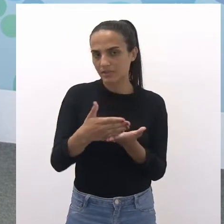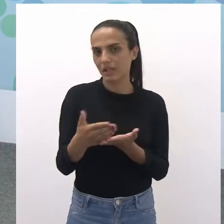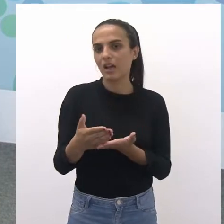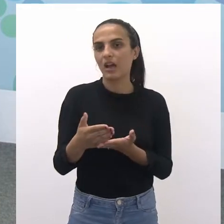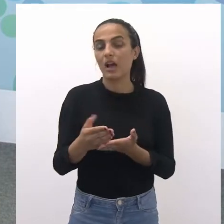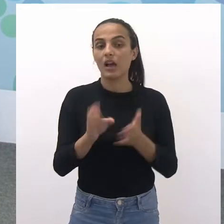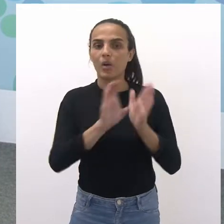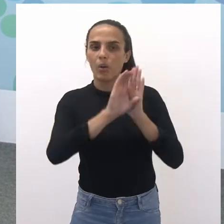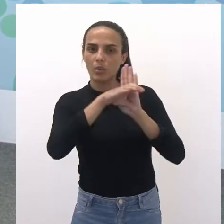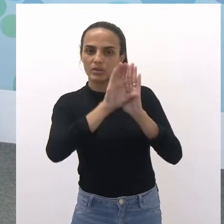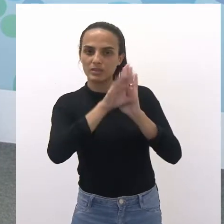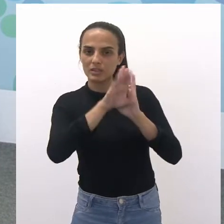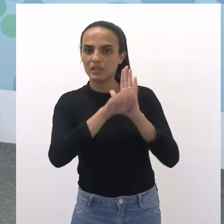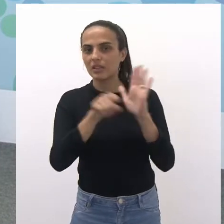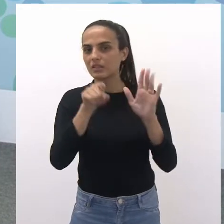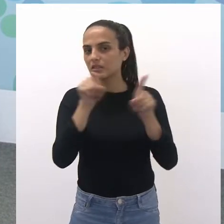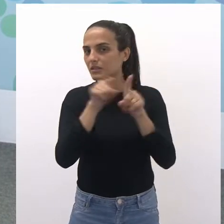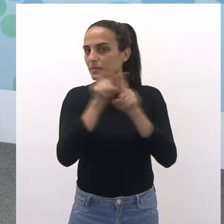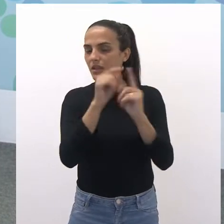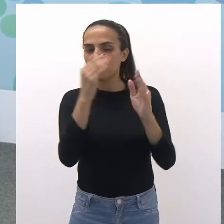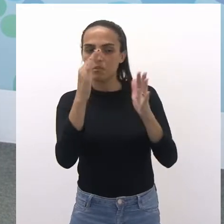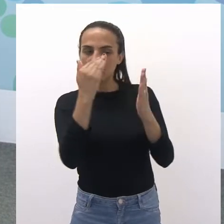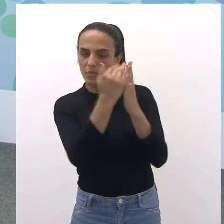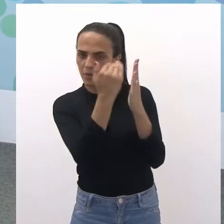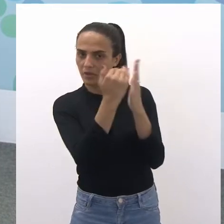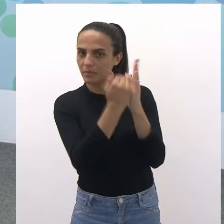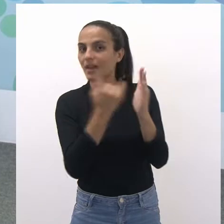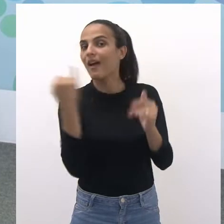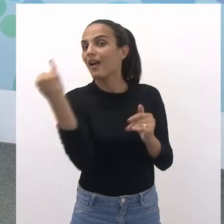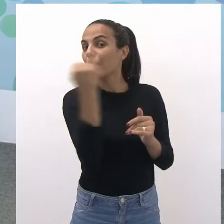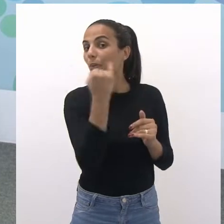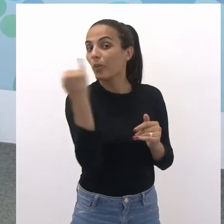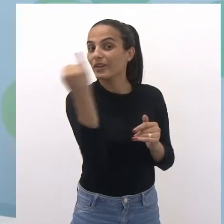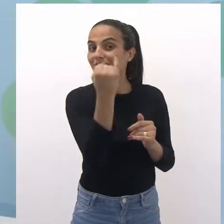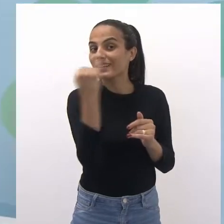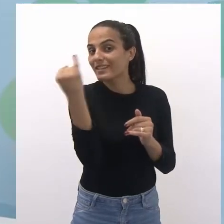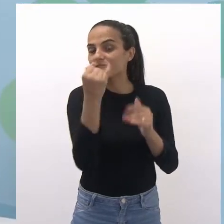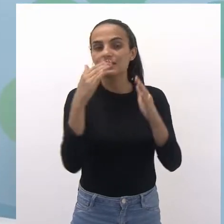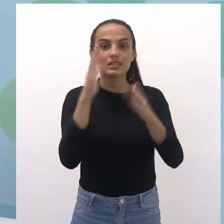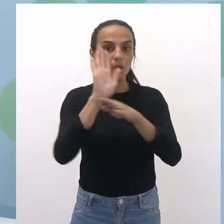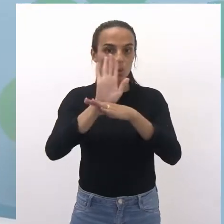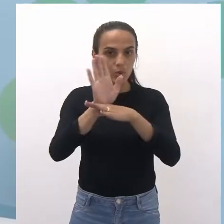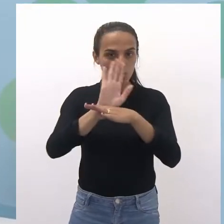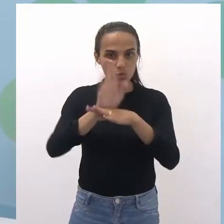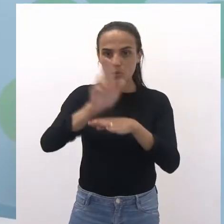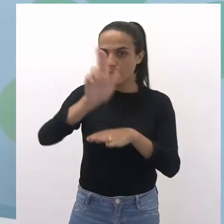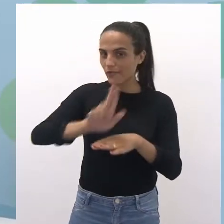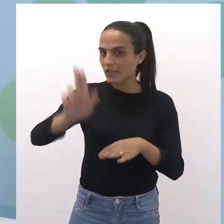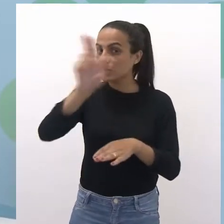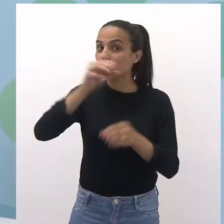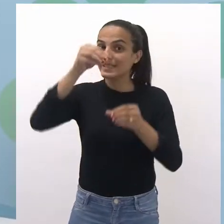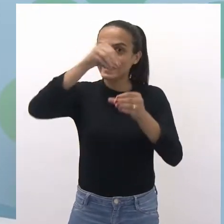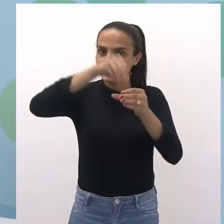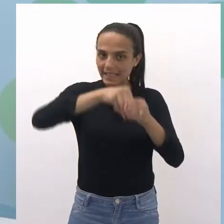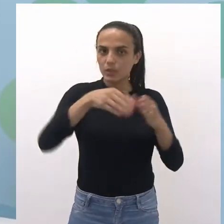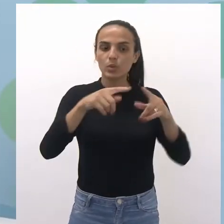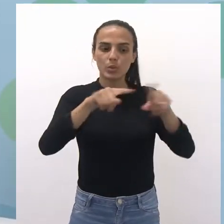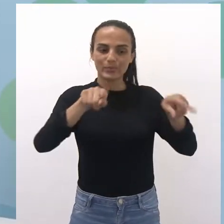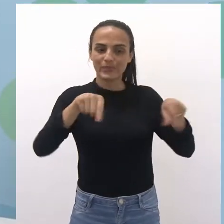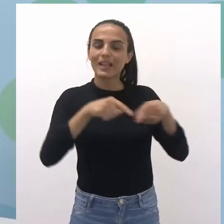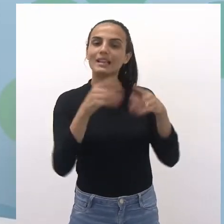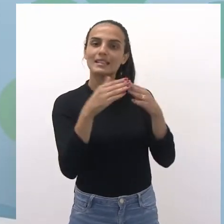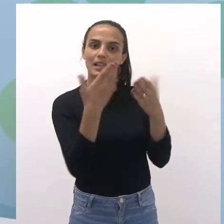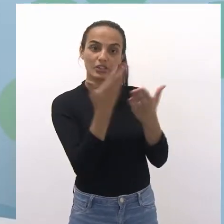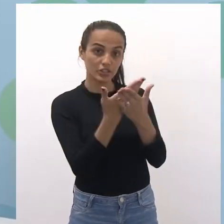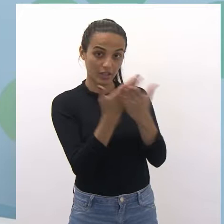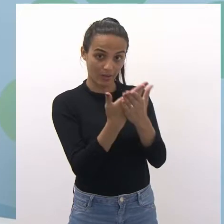conceituar e problematizar a importância do uso de vídeos em sala de aula, no planejamento de nossas aulas,